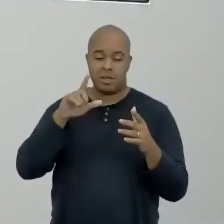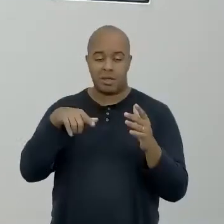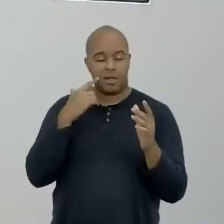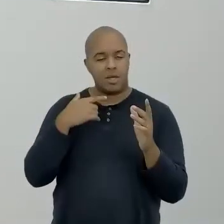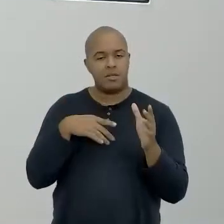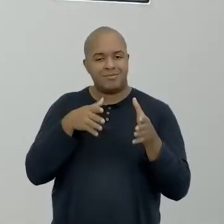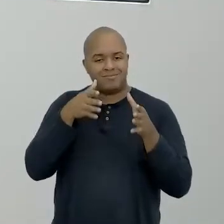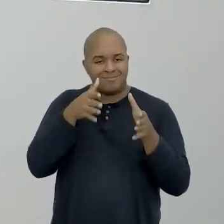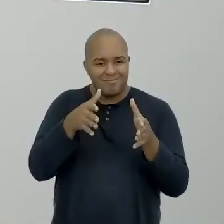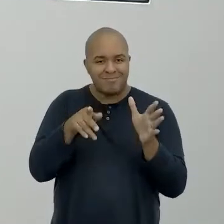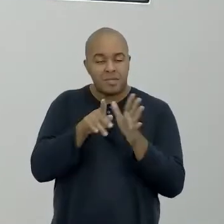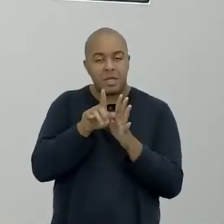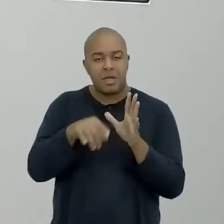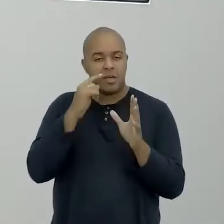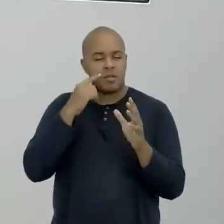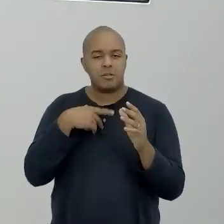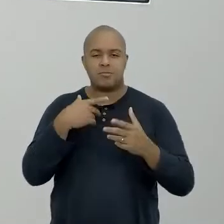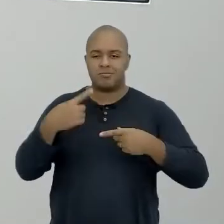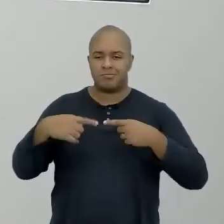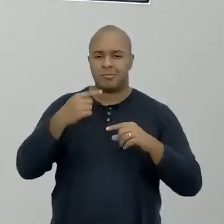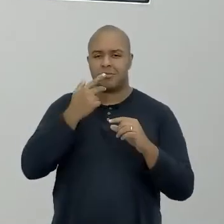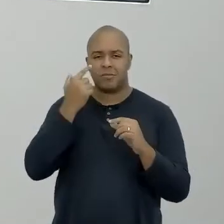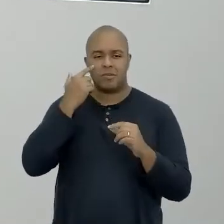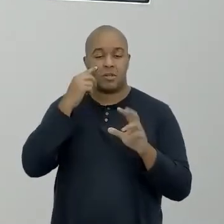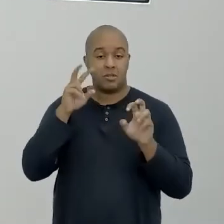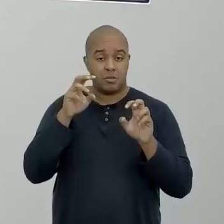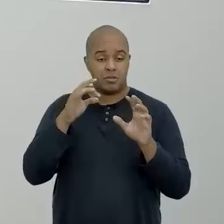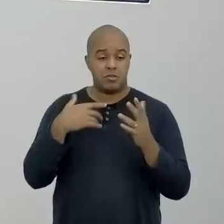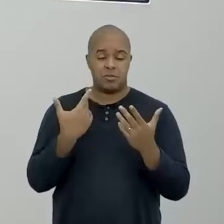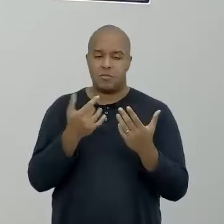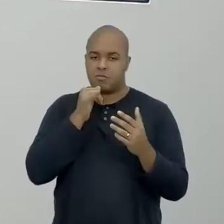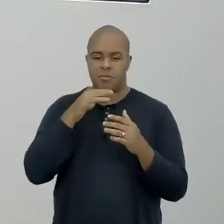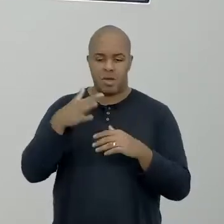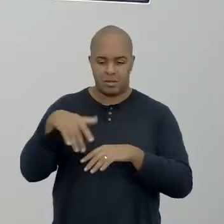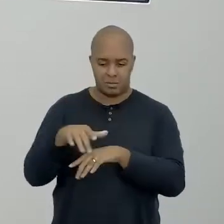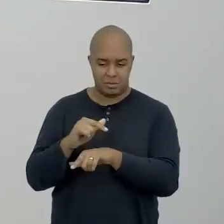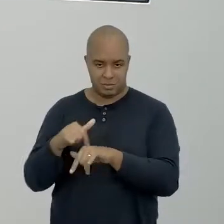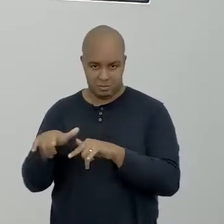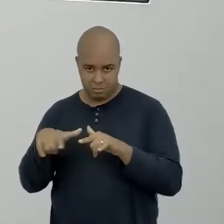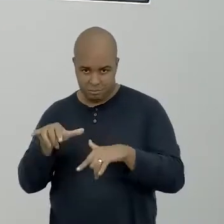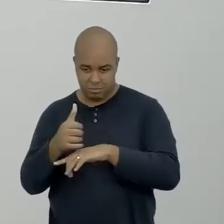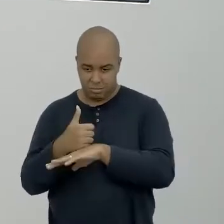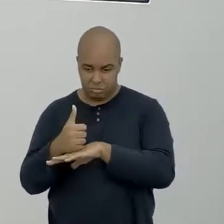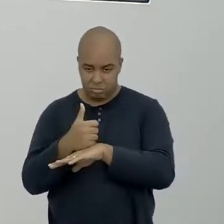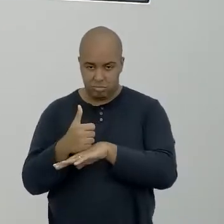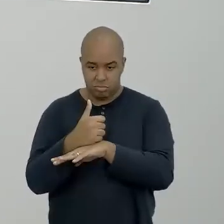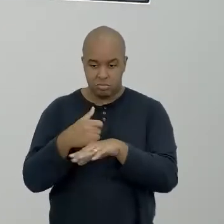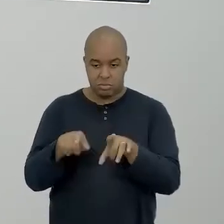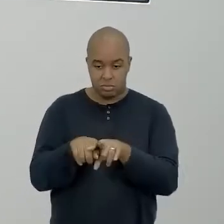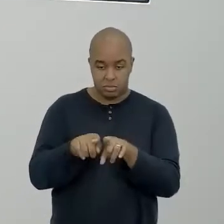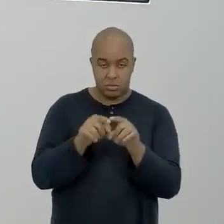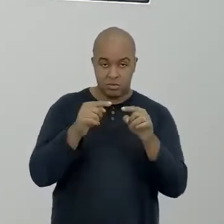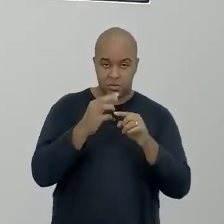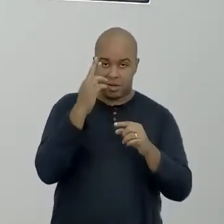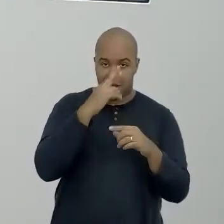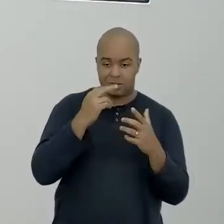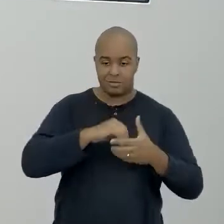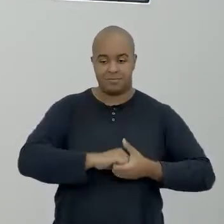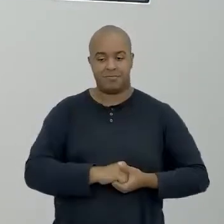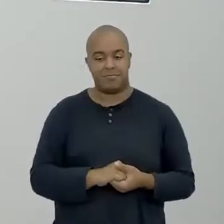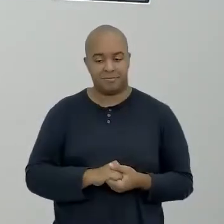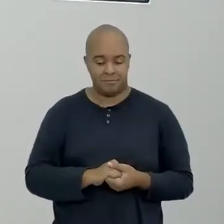o central aqui é a gente discutir esses assuntos, mercado de trabalho e a questão da raça,